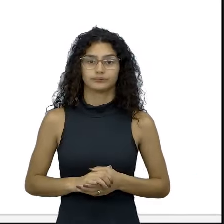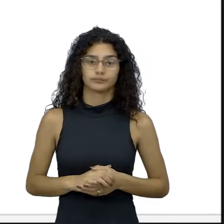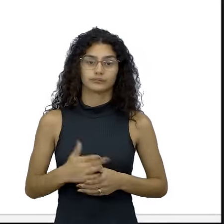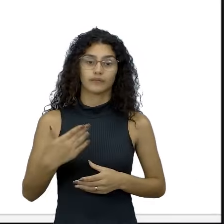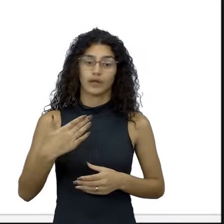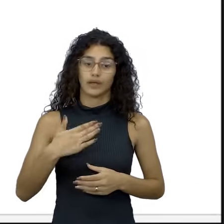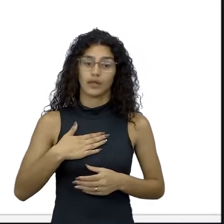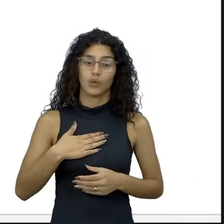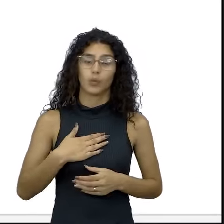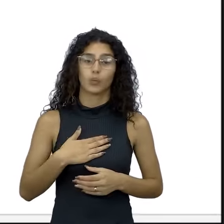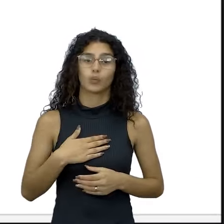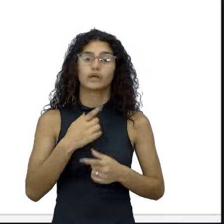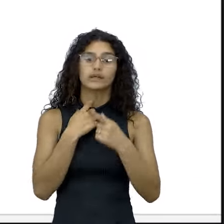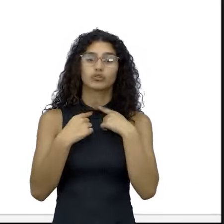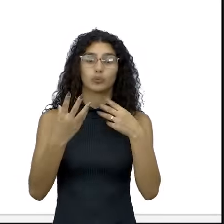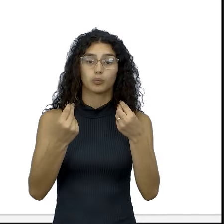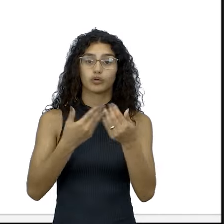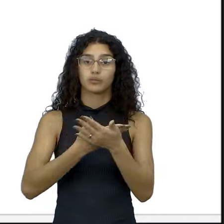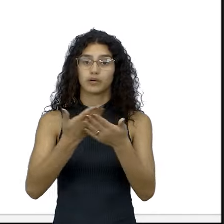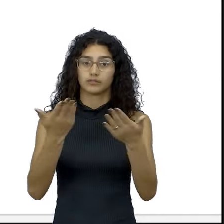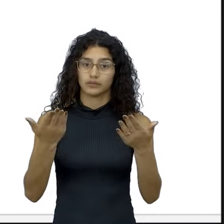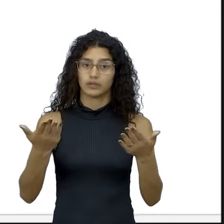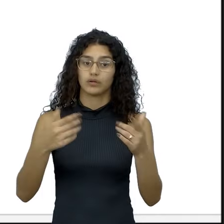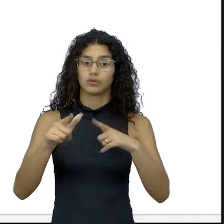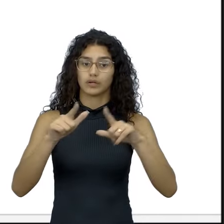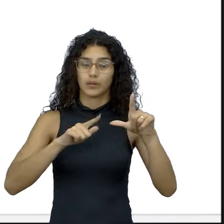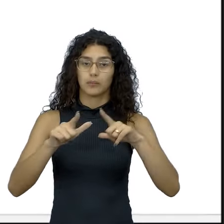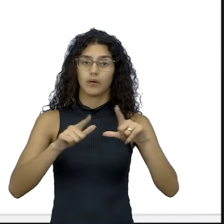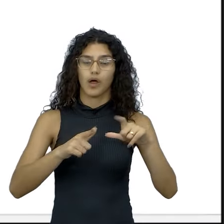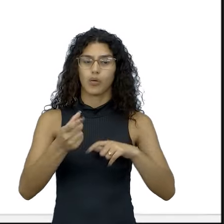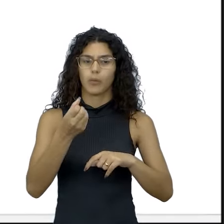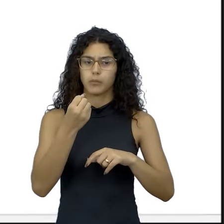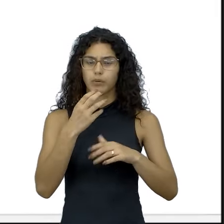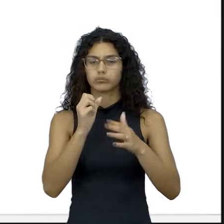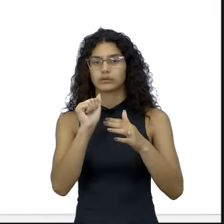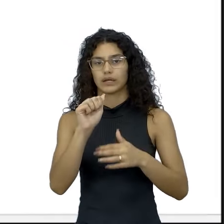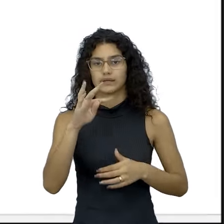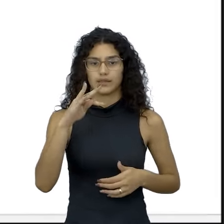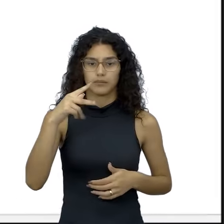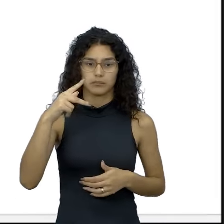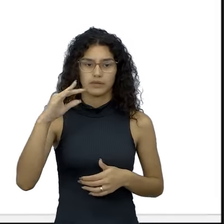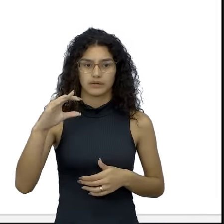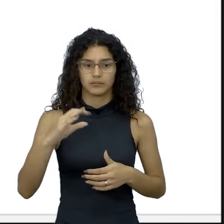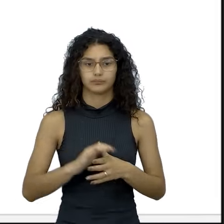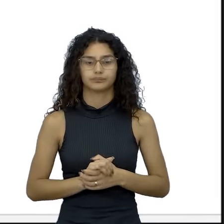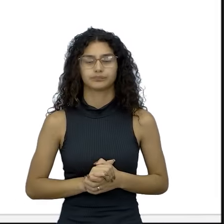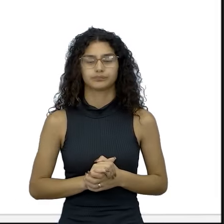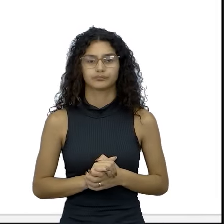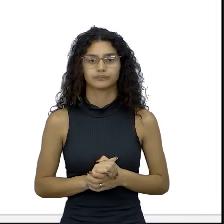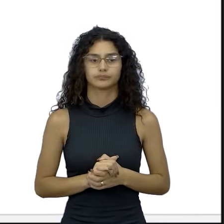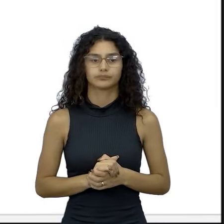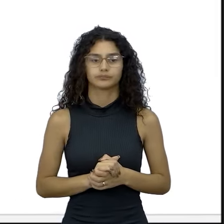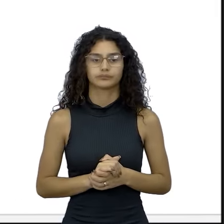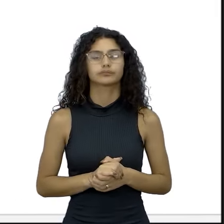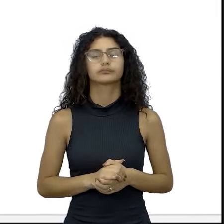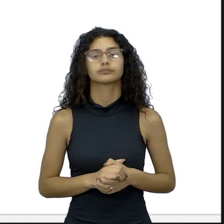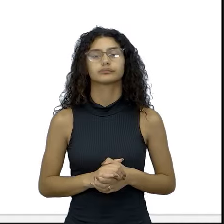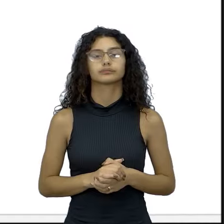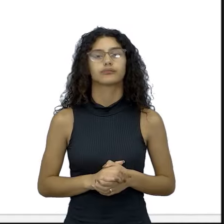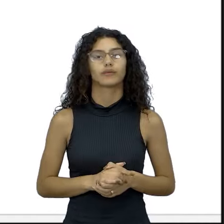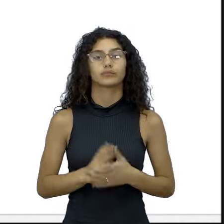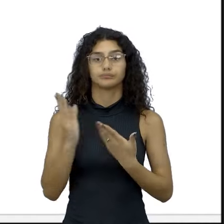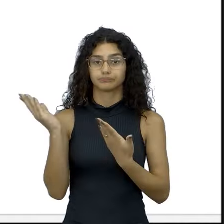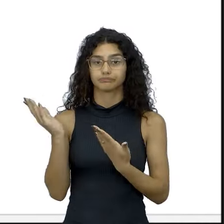Eu desejo mesmo para vocês um trabalho muito produtivo aí nas ATPCs. E aqui nós